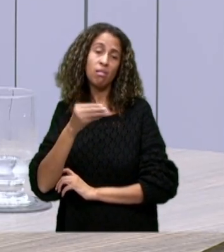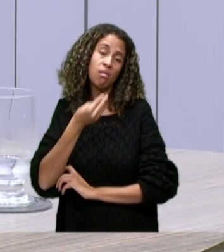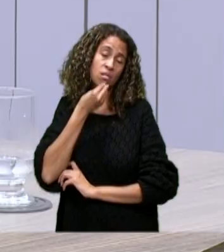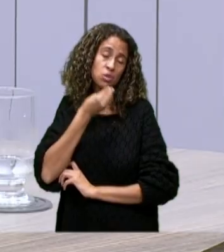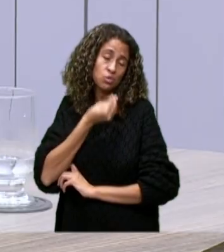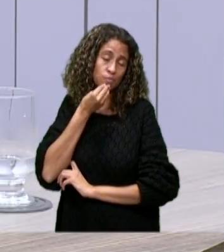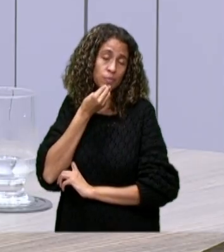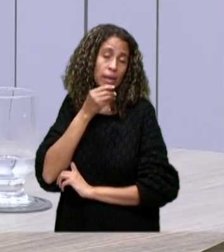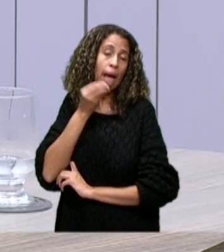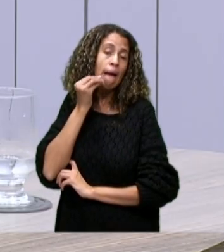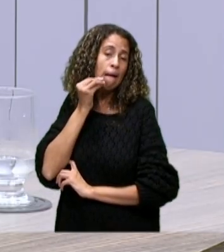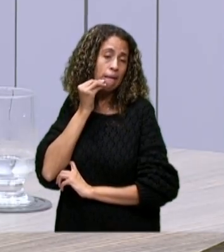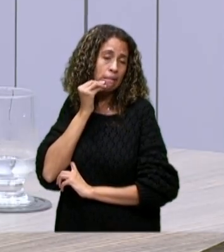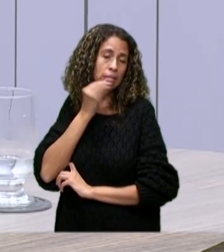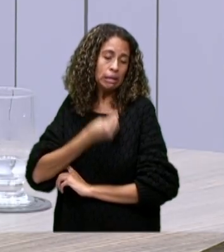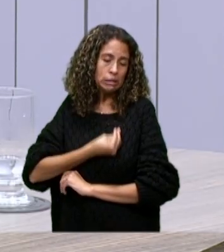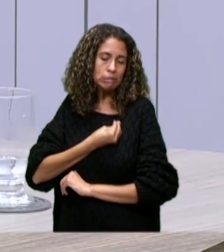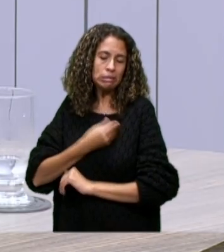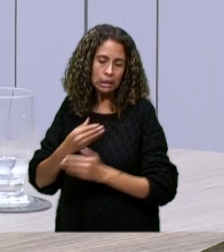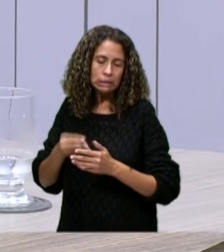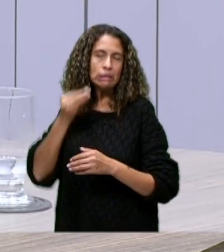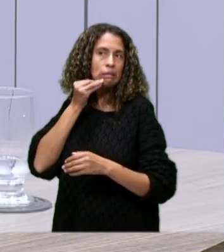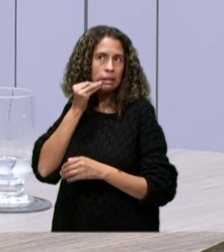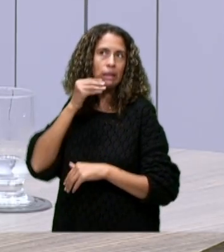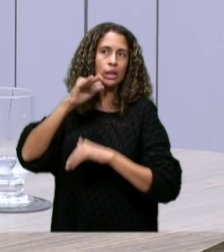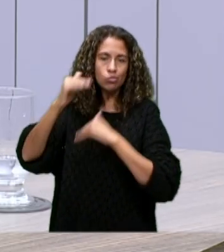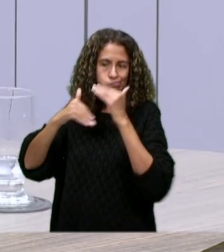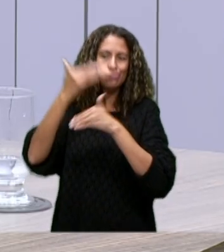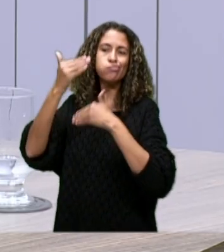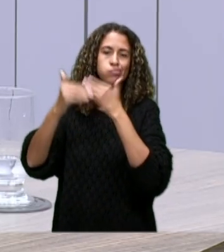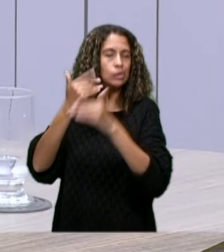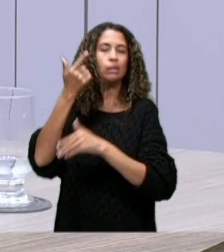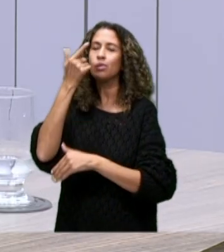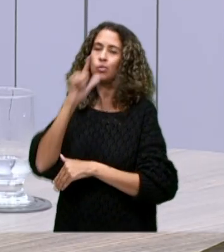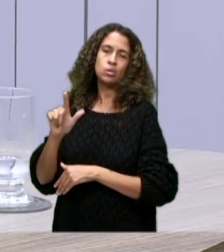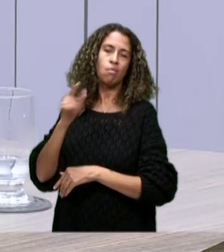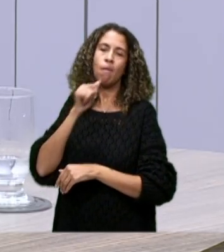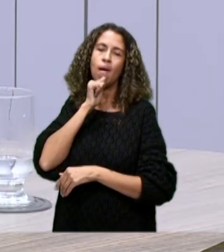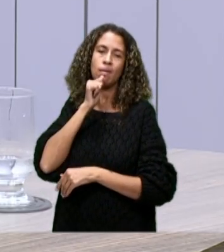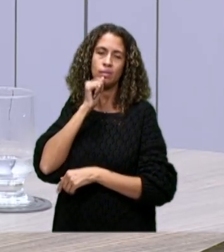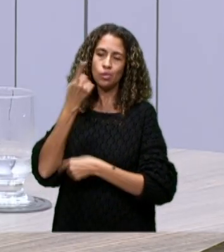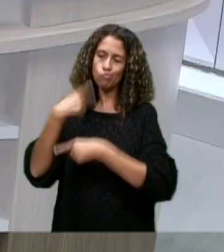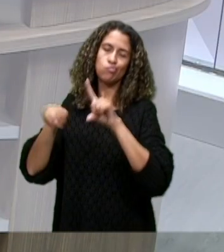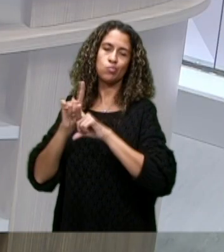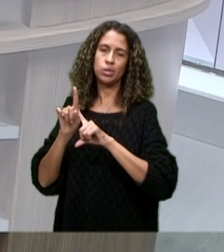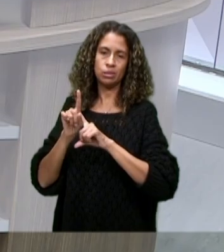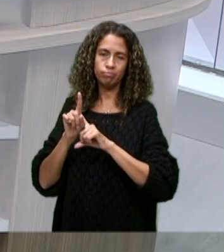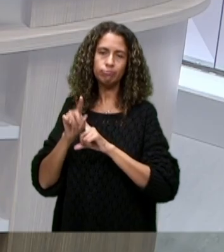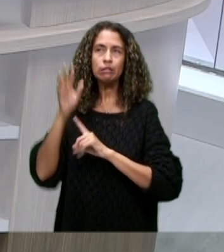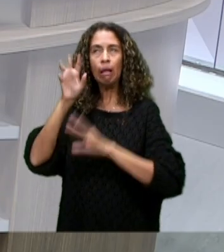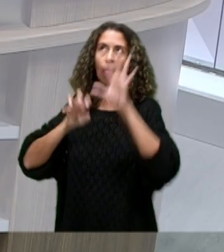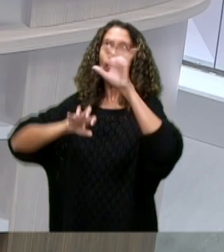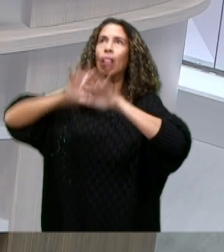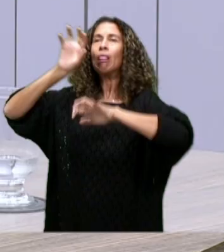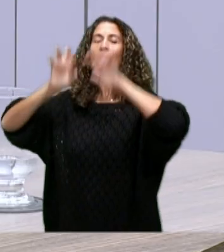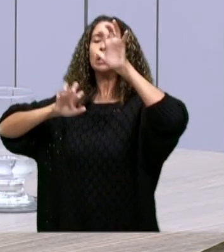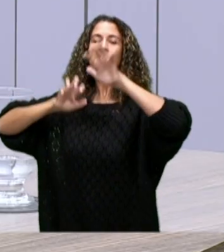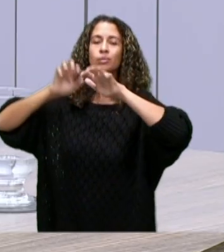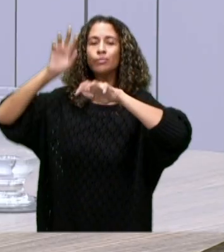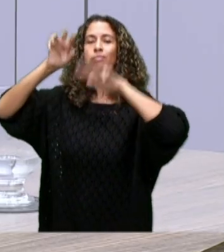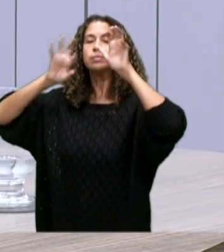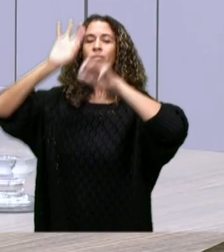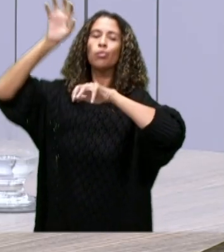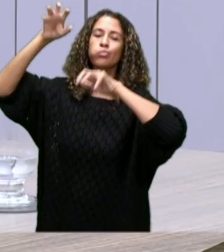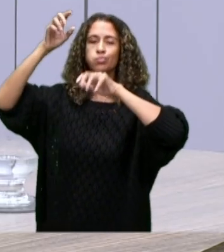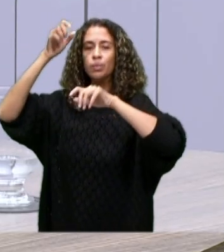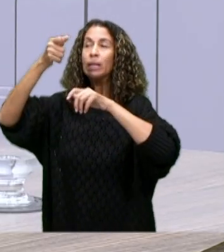nesse buraco tentando sair dele, e a gente não saiu ainda dele. E tá difícil. A gente sai um pouquinho, bota a mão